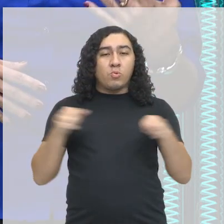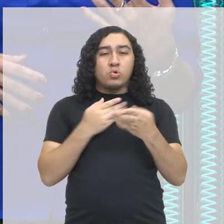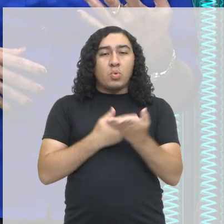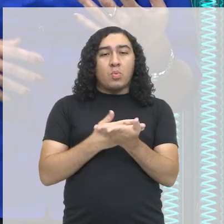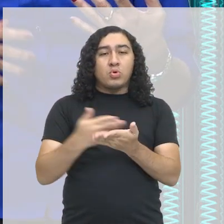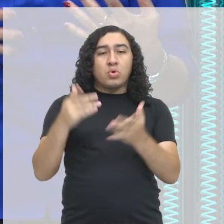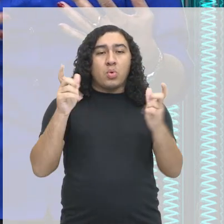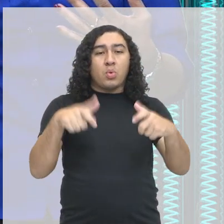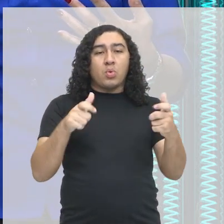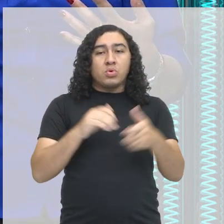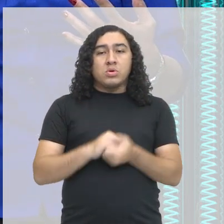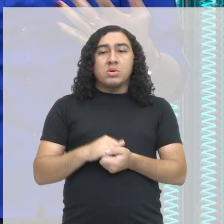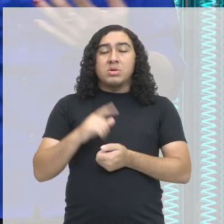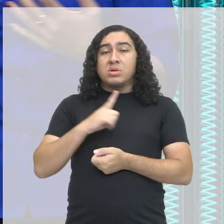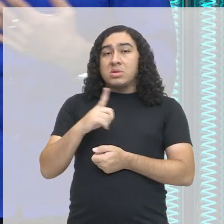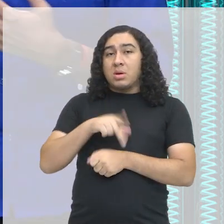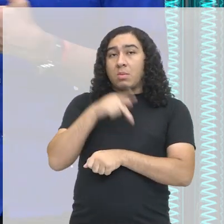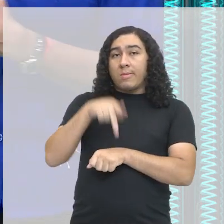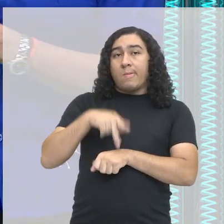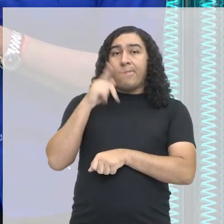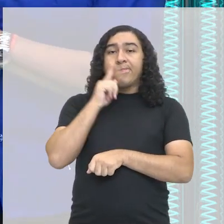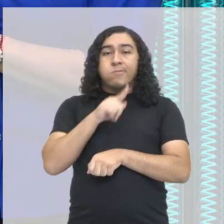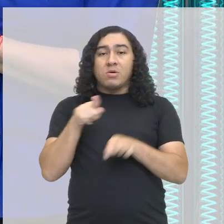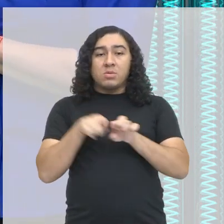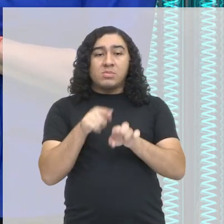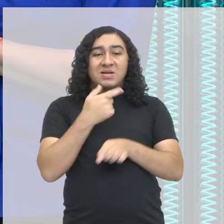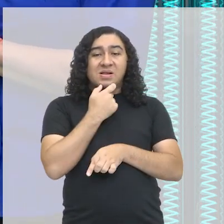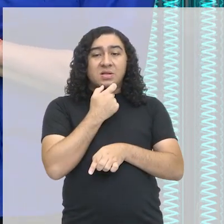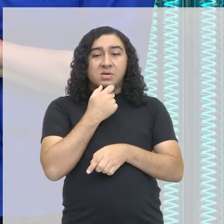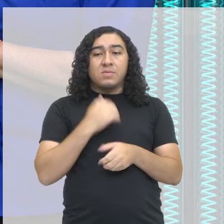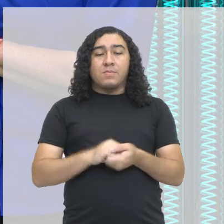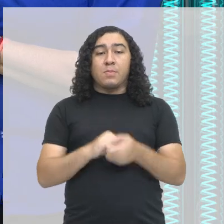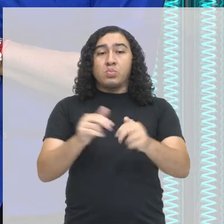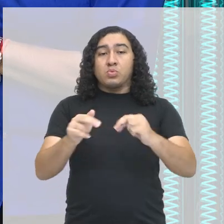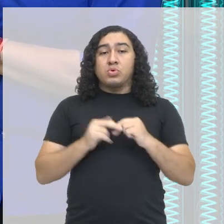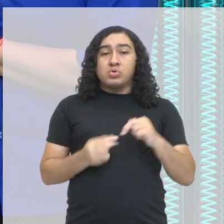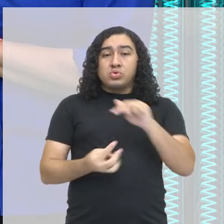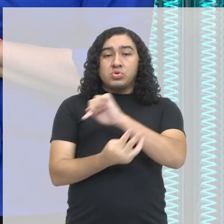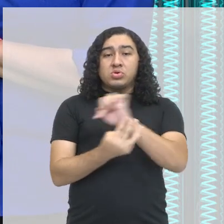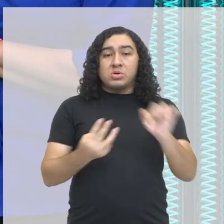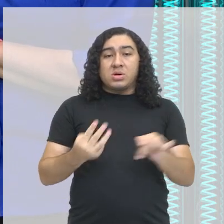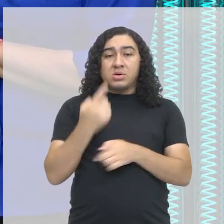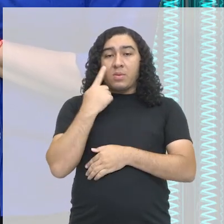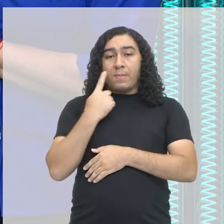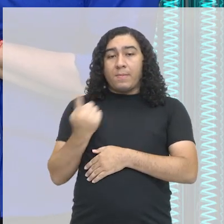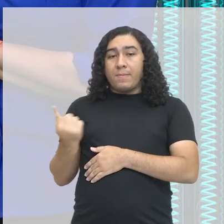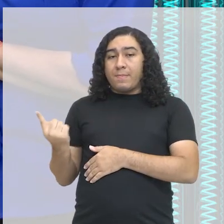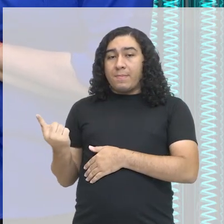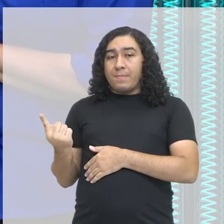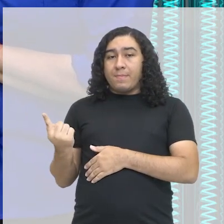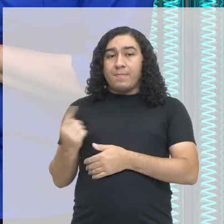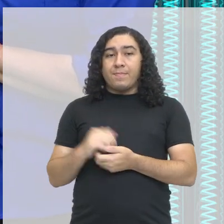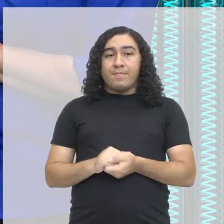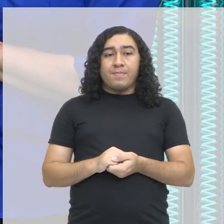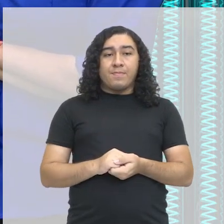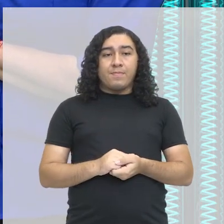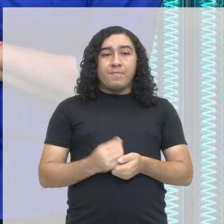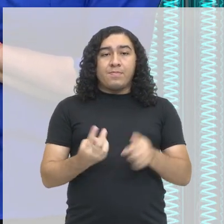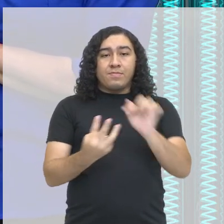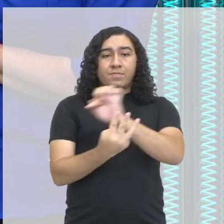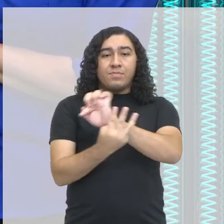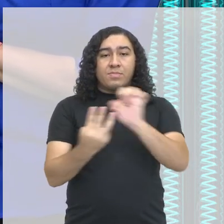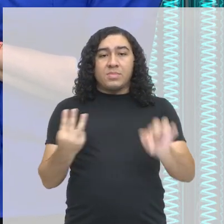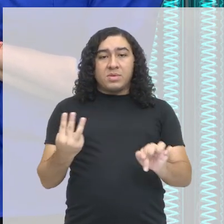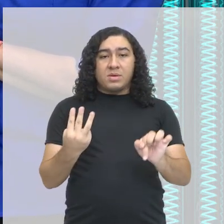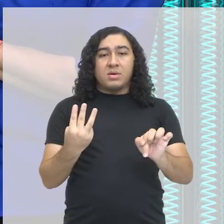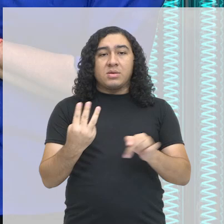nos Estados Unidos e na Inglaterra. Então, através desses três aqui, aqui ao meu lado, vocês estão vendo o Roberto Carlos, lá na